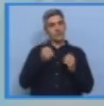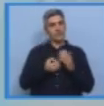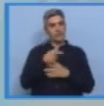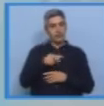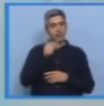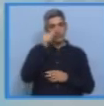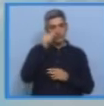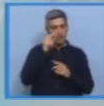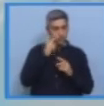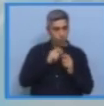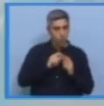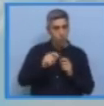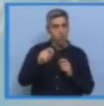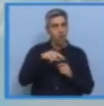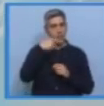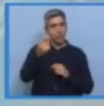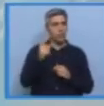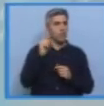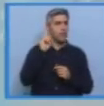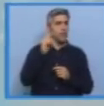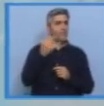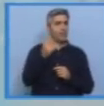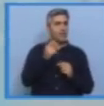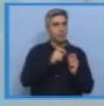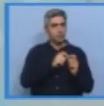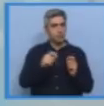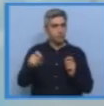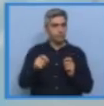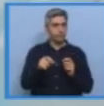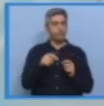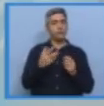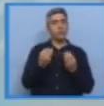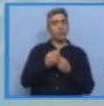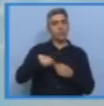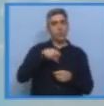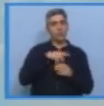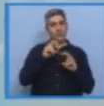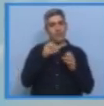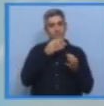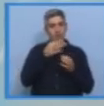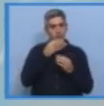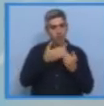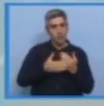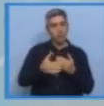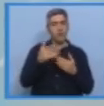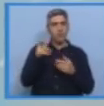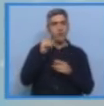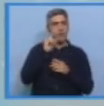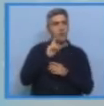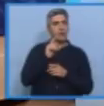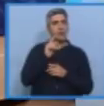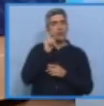que se prolonga até ao próximo dia 20. Conosco e para olhar esta temática nos próximos minutos está